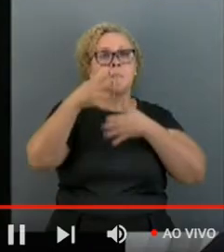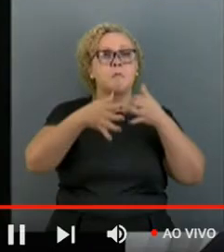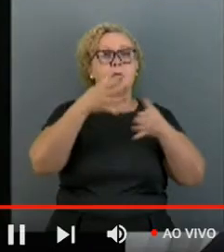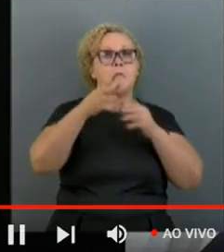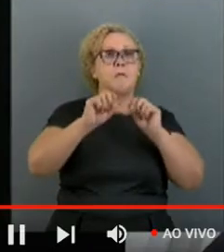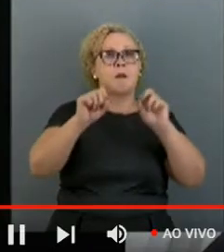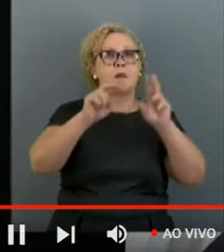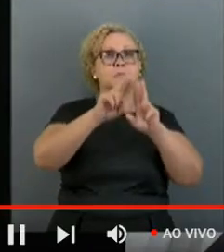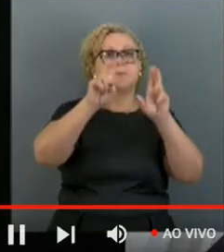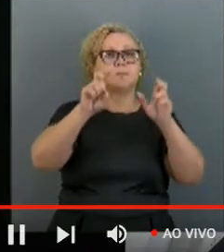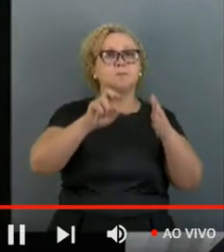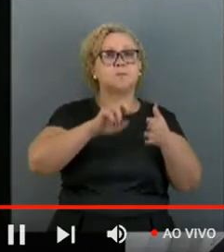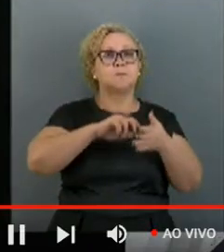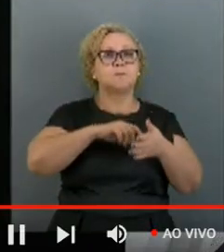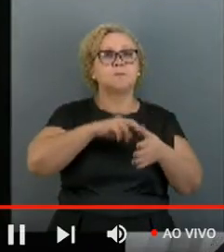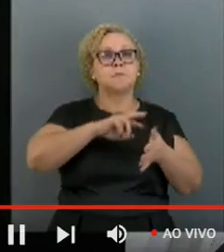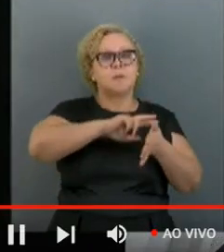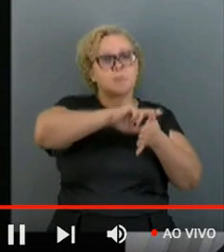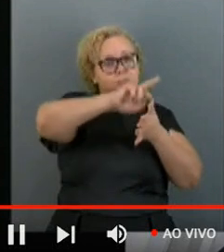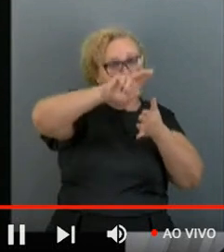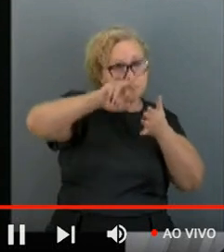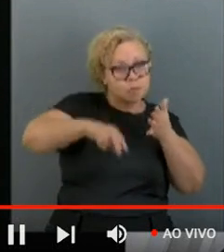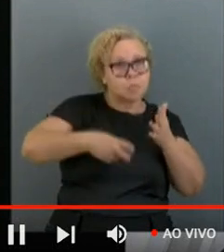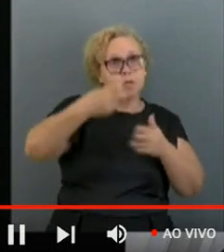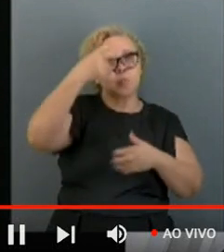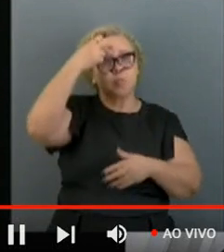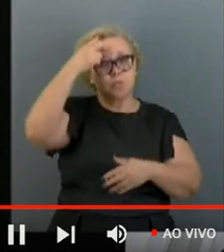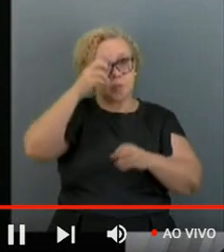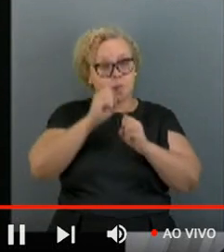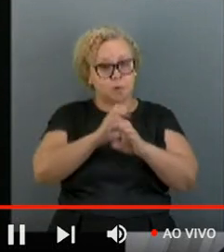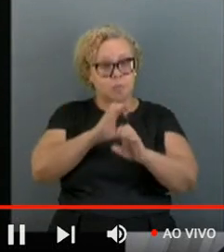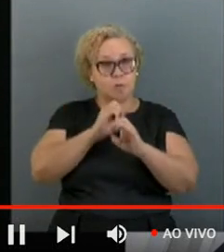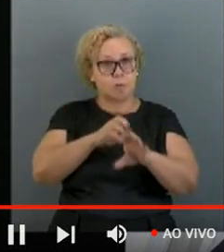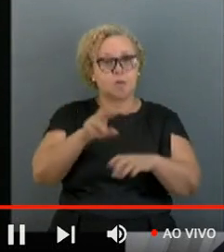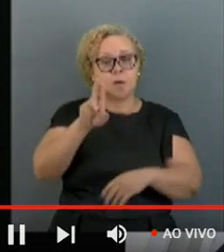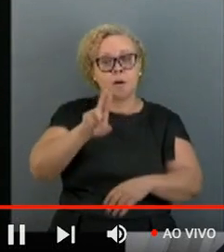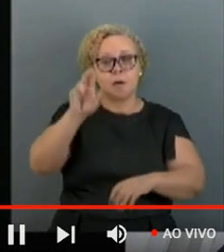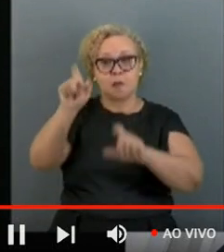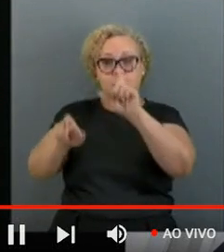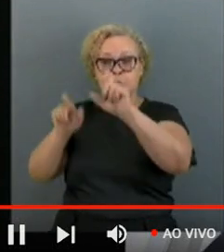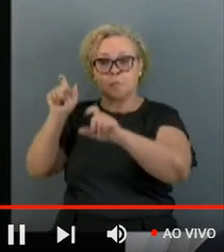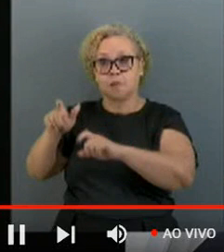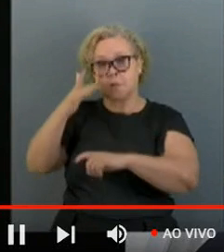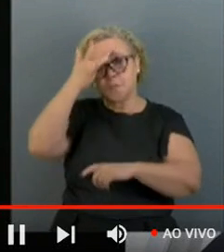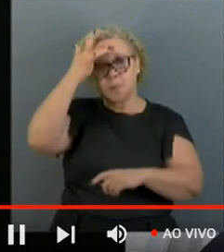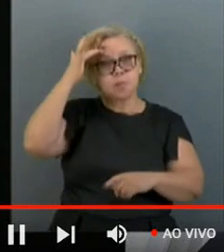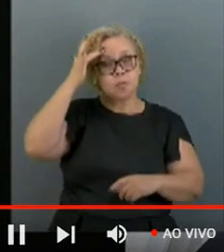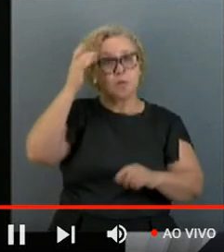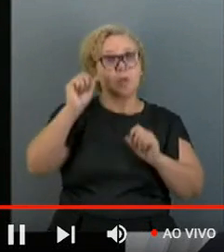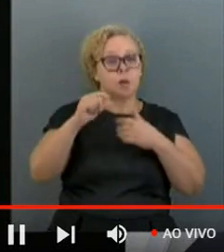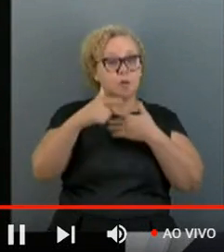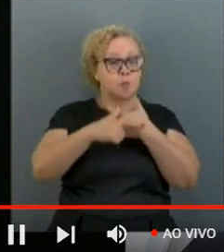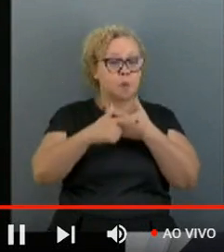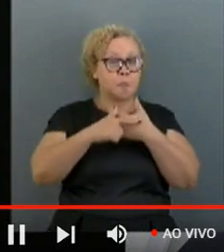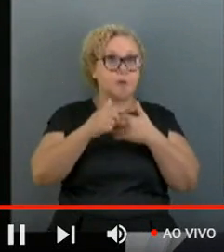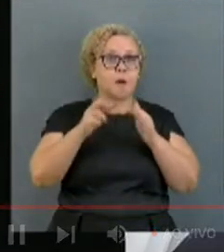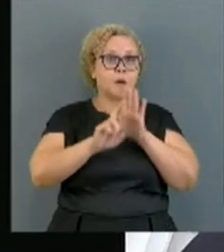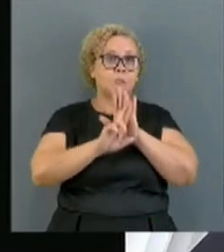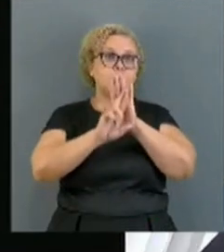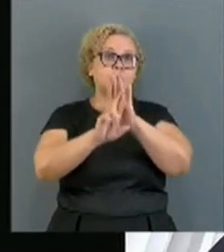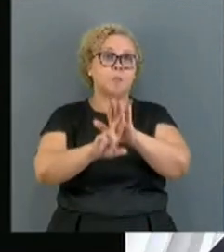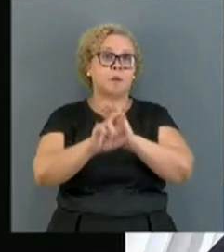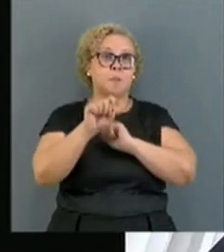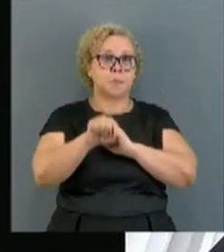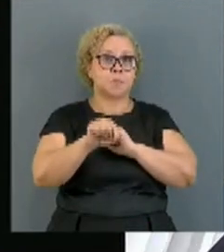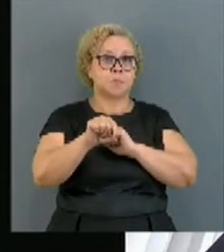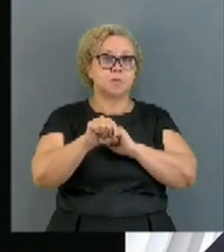da diversidade cultural e educacional dos usuários e do papel que eles representam nesse ecossistema que